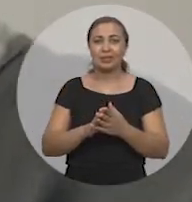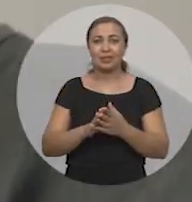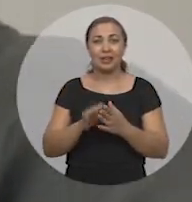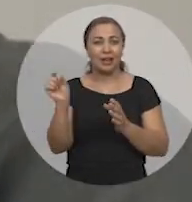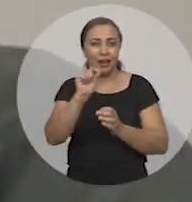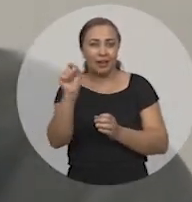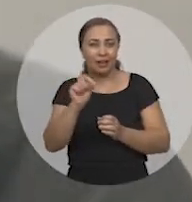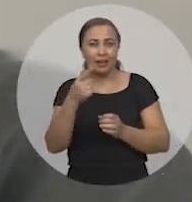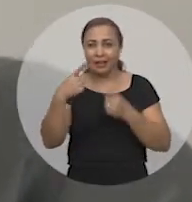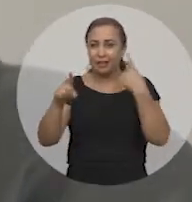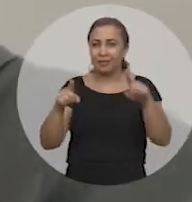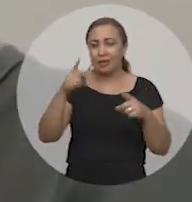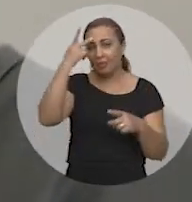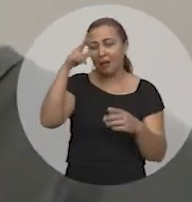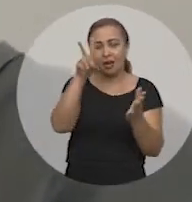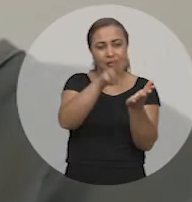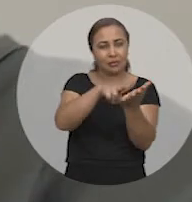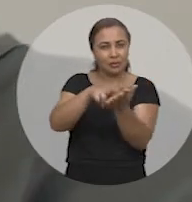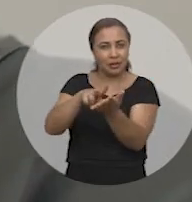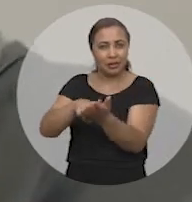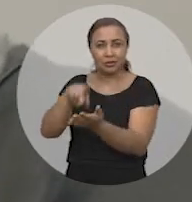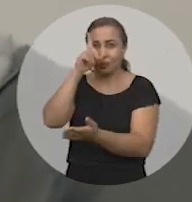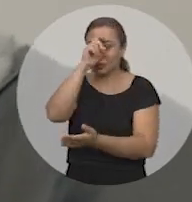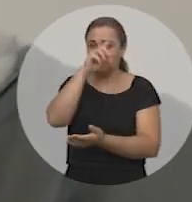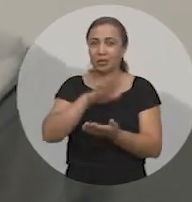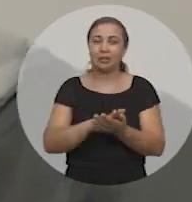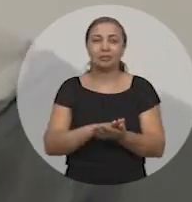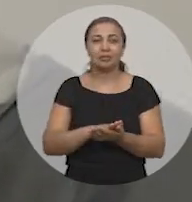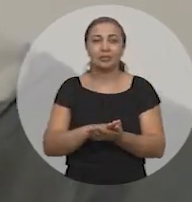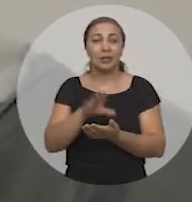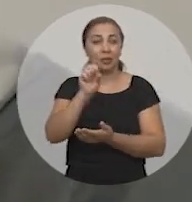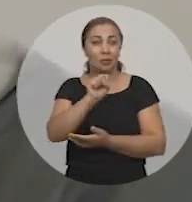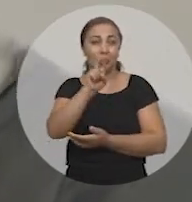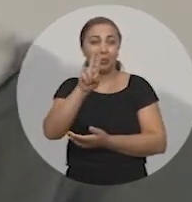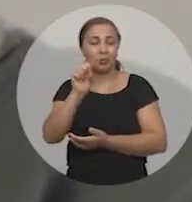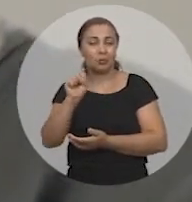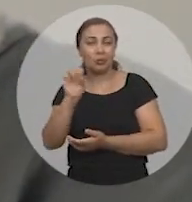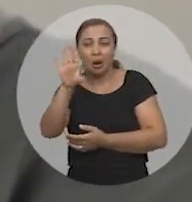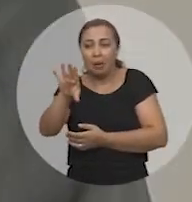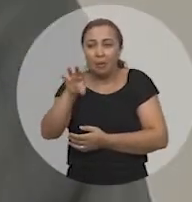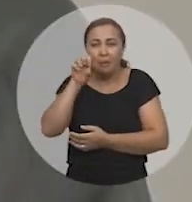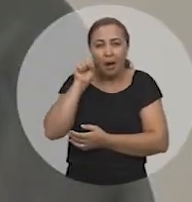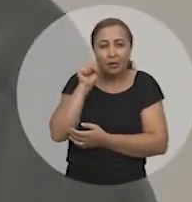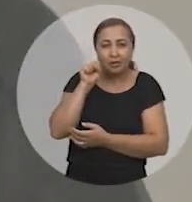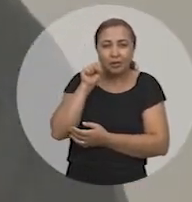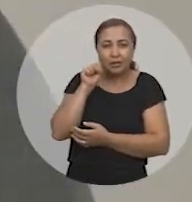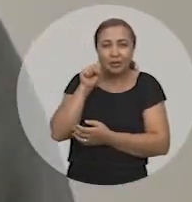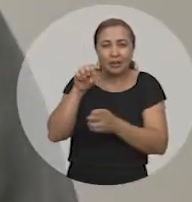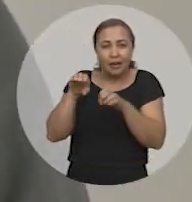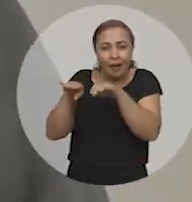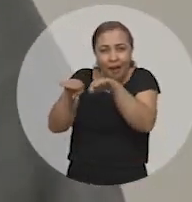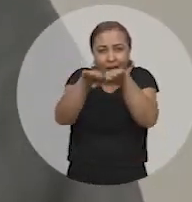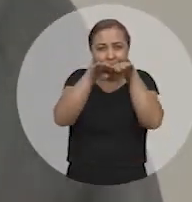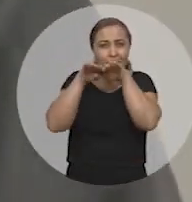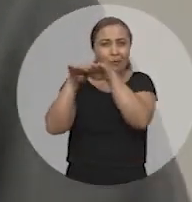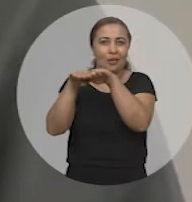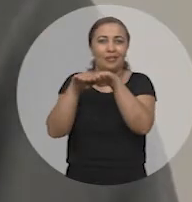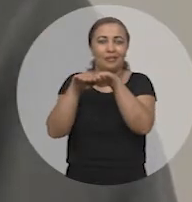determinar quem vai para aquele leito, isso é o que o SUS prega, que é a questão da